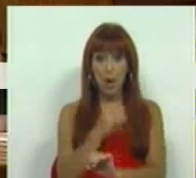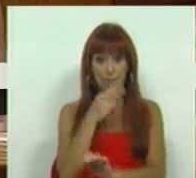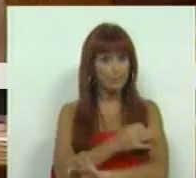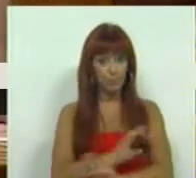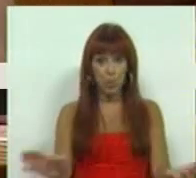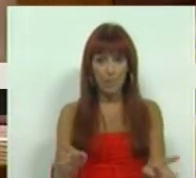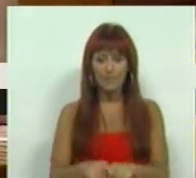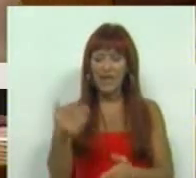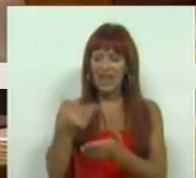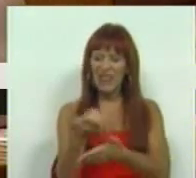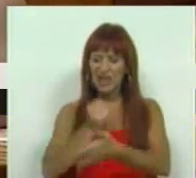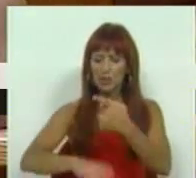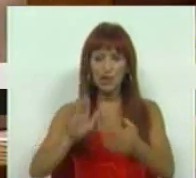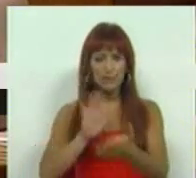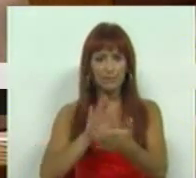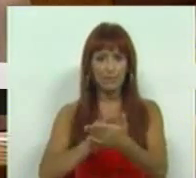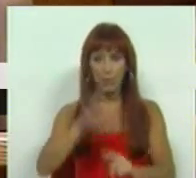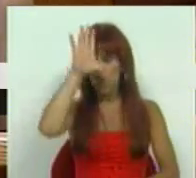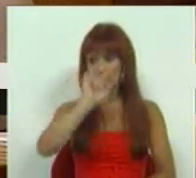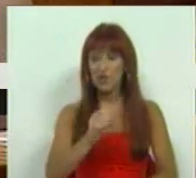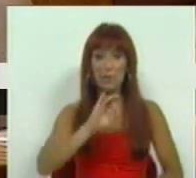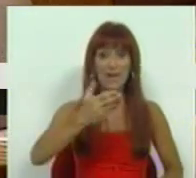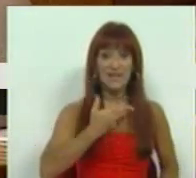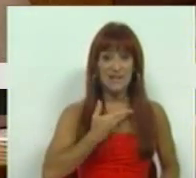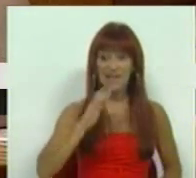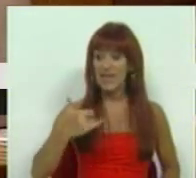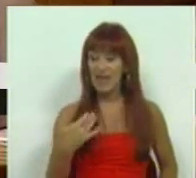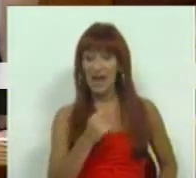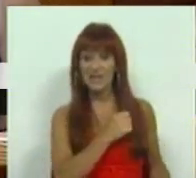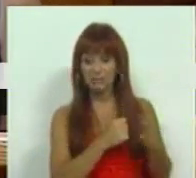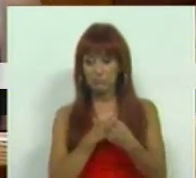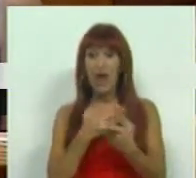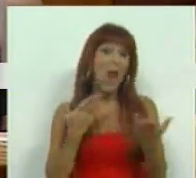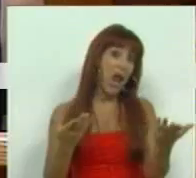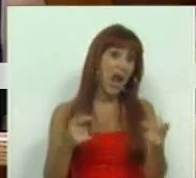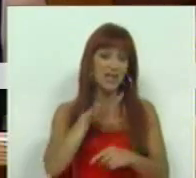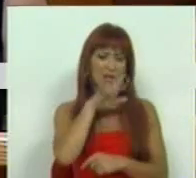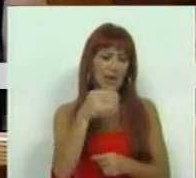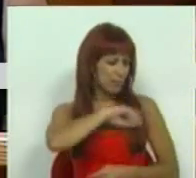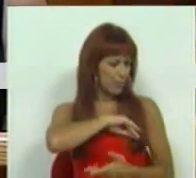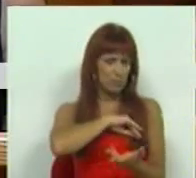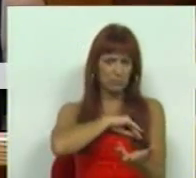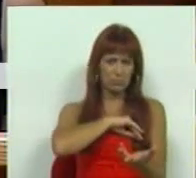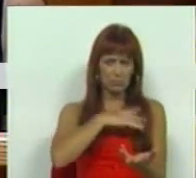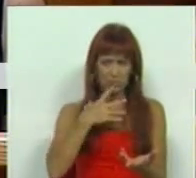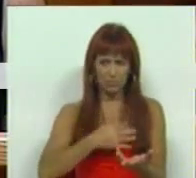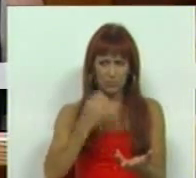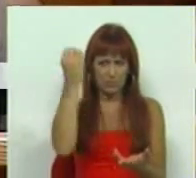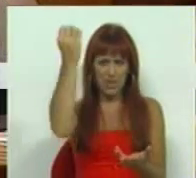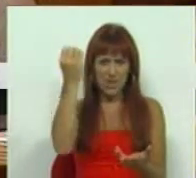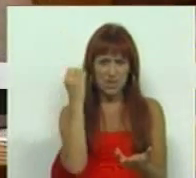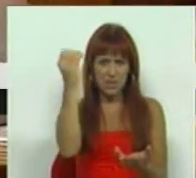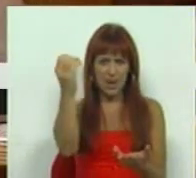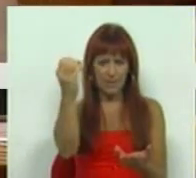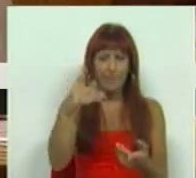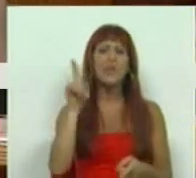nenhum. Com o despacho emitido pelo governo do PSD e do CDS, é isto que esta família vai receber, absolutamente